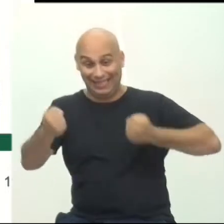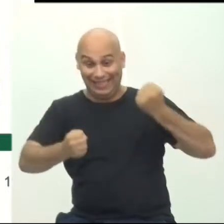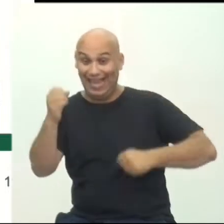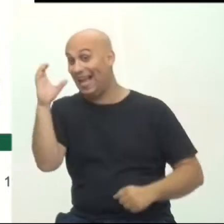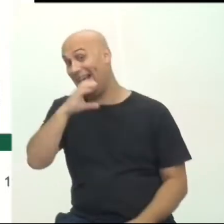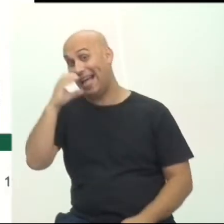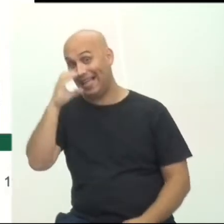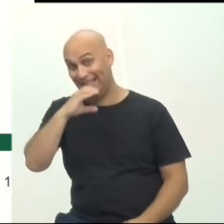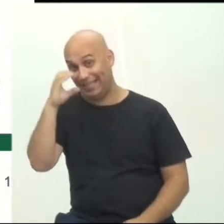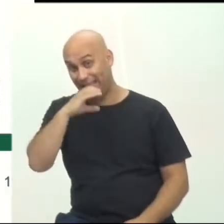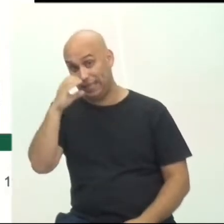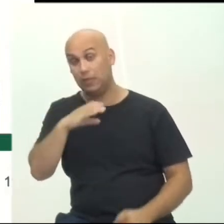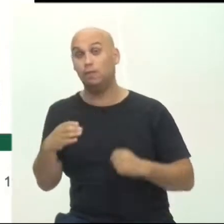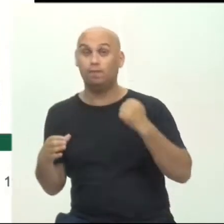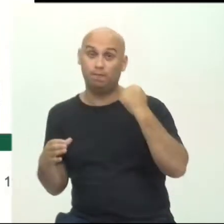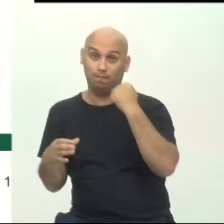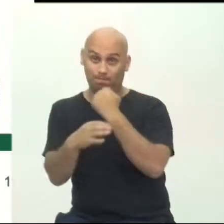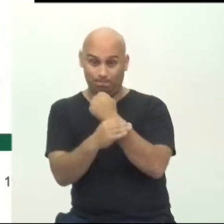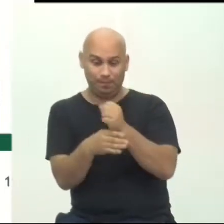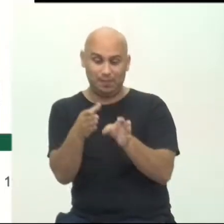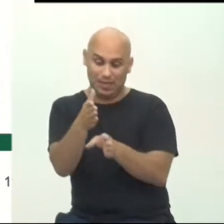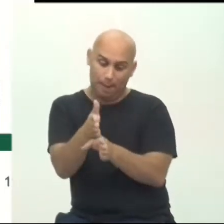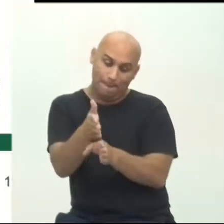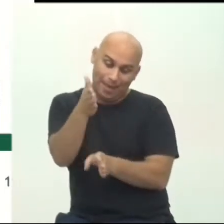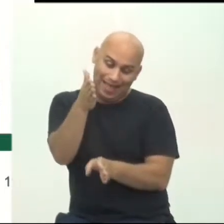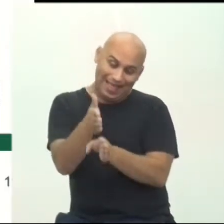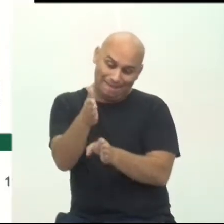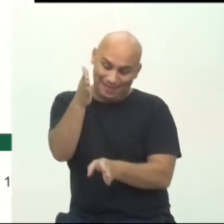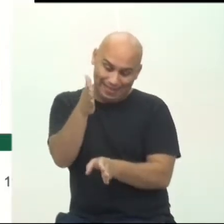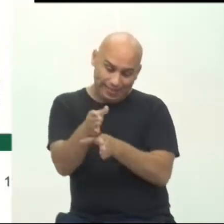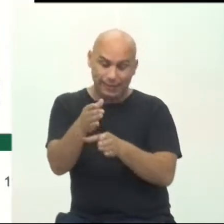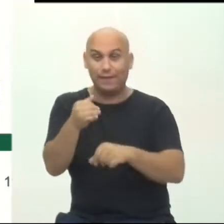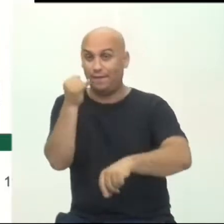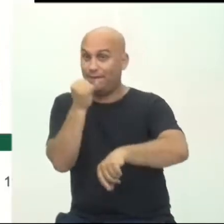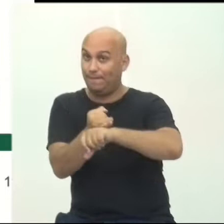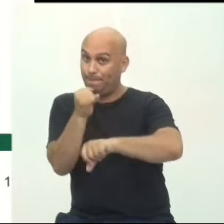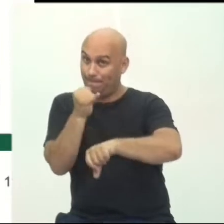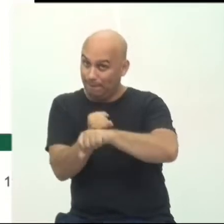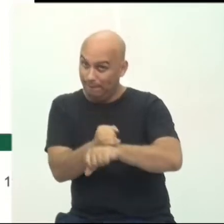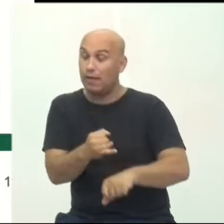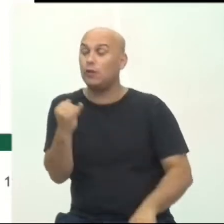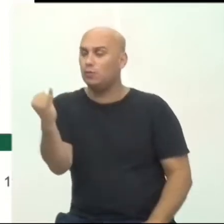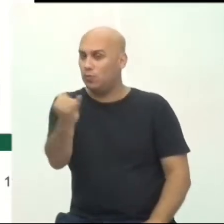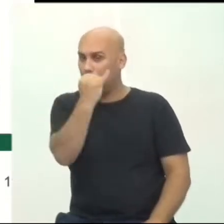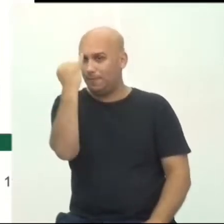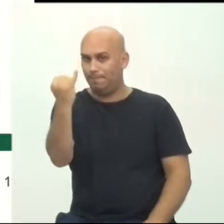elemento de segurança, a barreira física, né, a mureta, ela vai proporcionar também